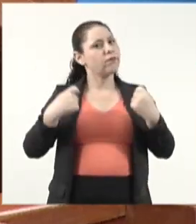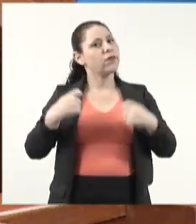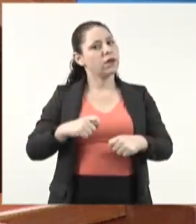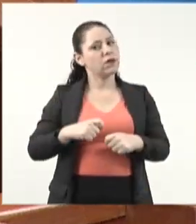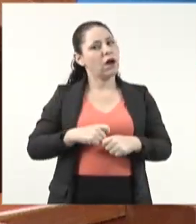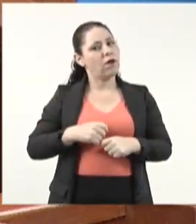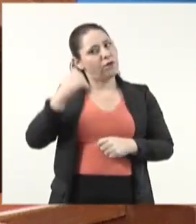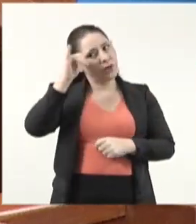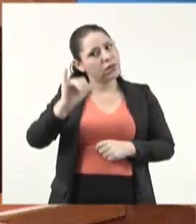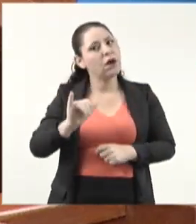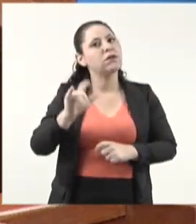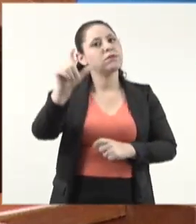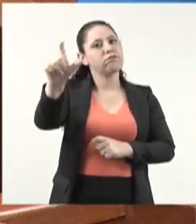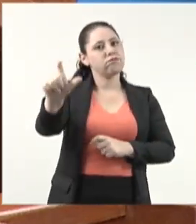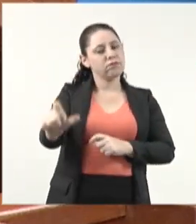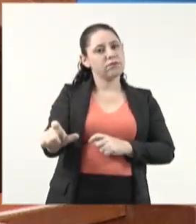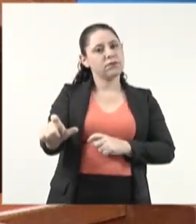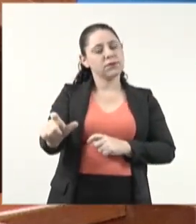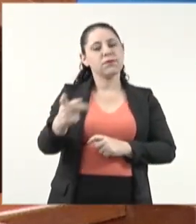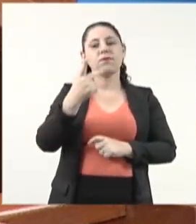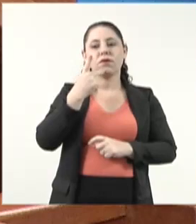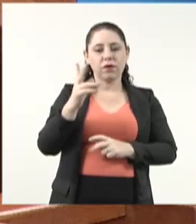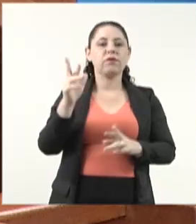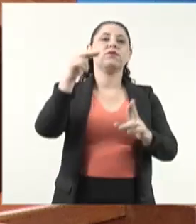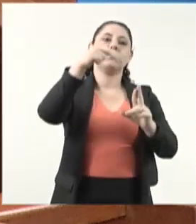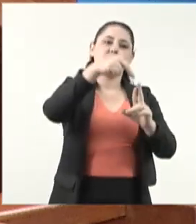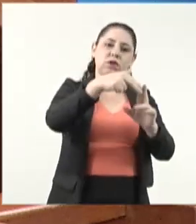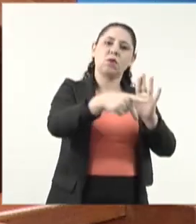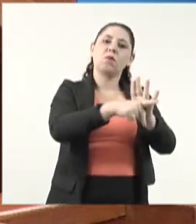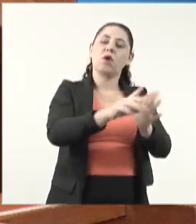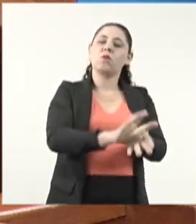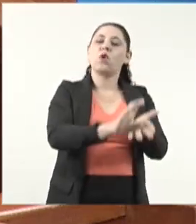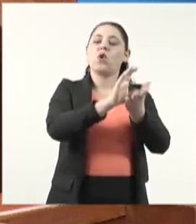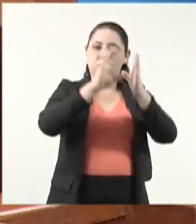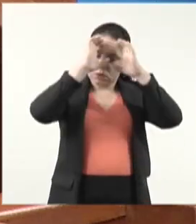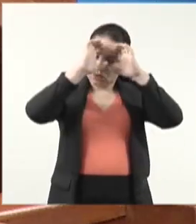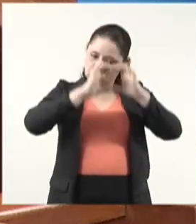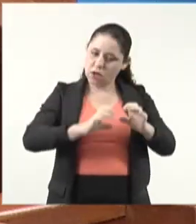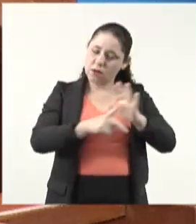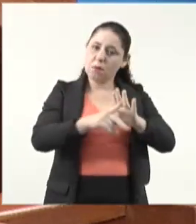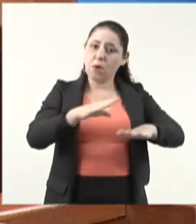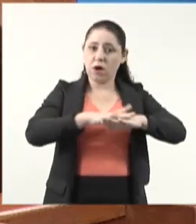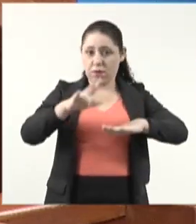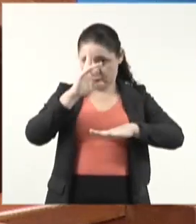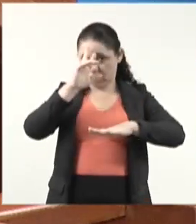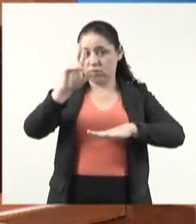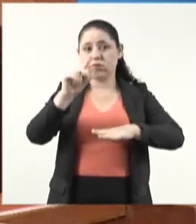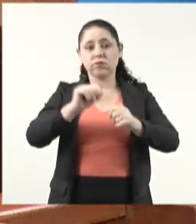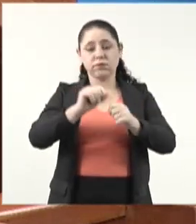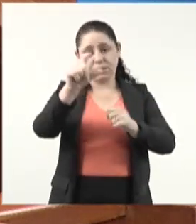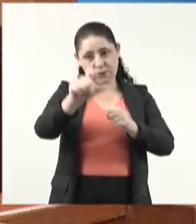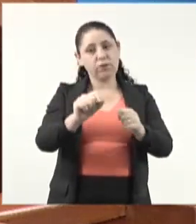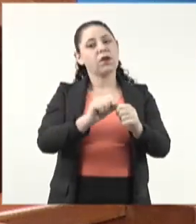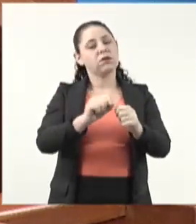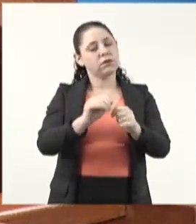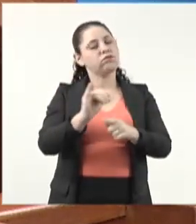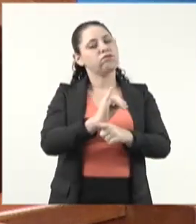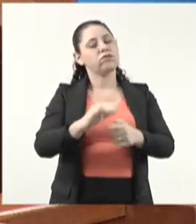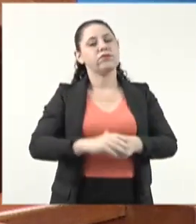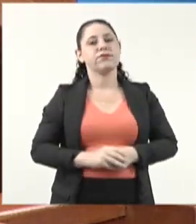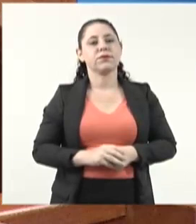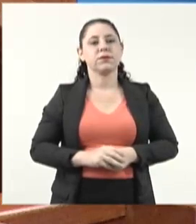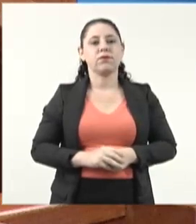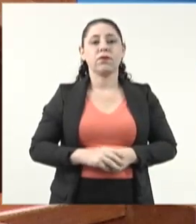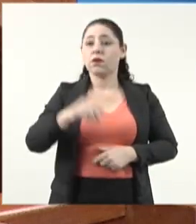Então, naturalmente que reagi, fiz uma representação no âmbito da Comissão de Ética à mesa diretora, né, para as providências, e